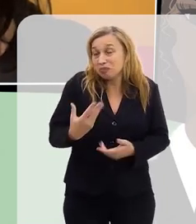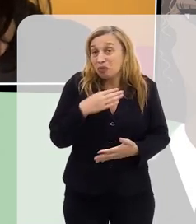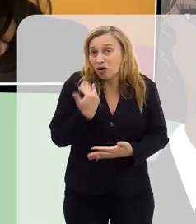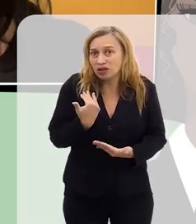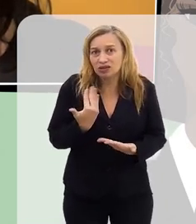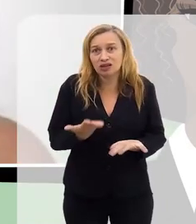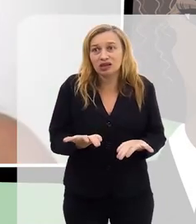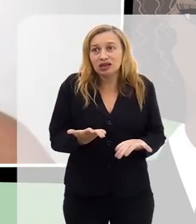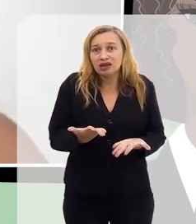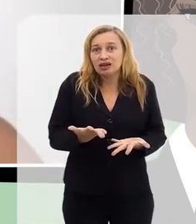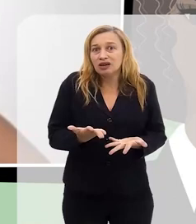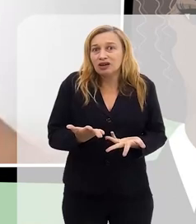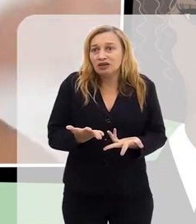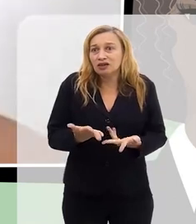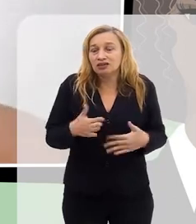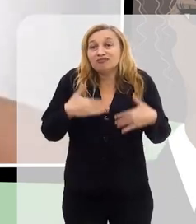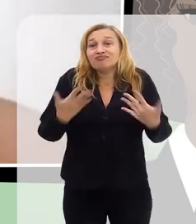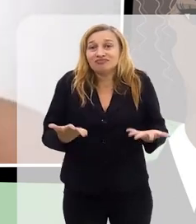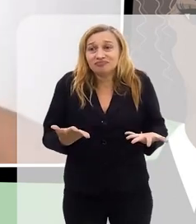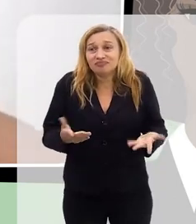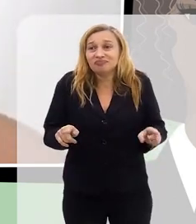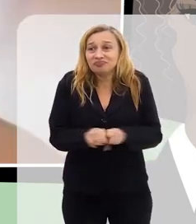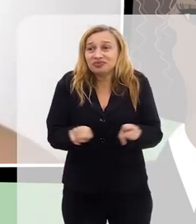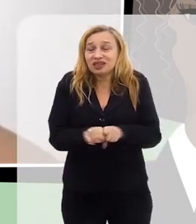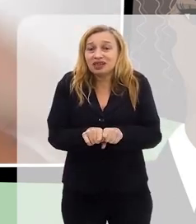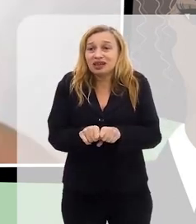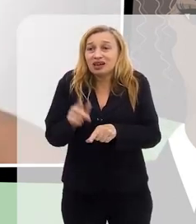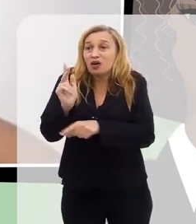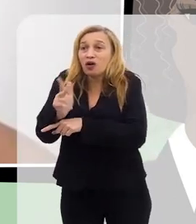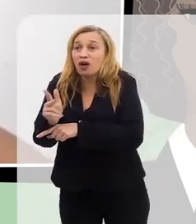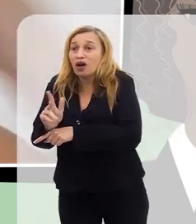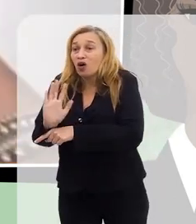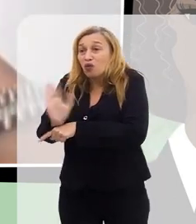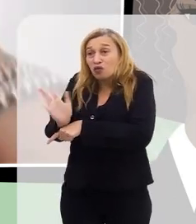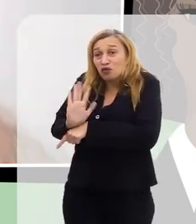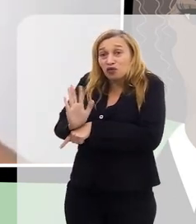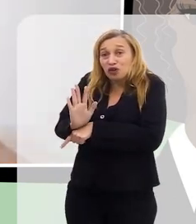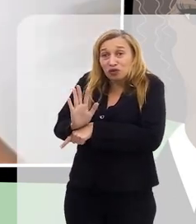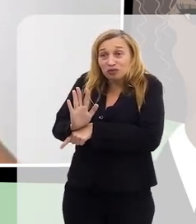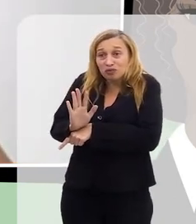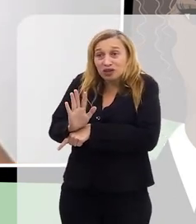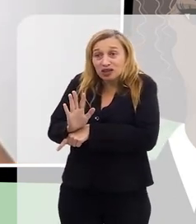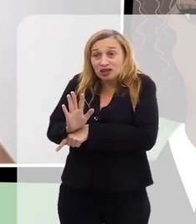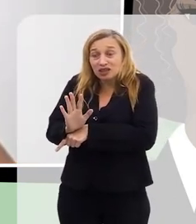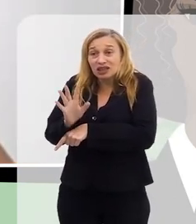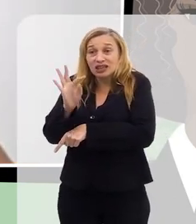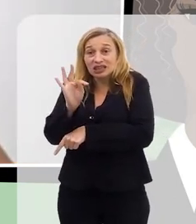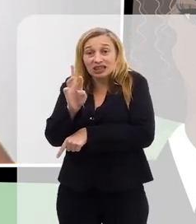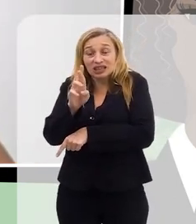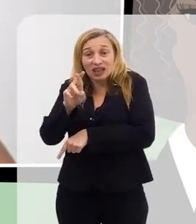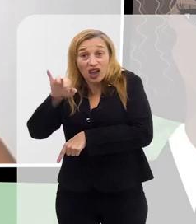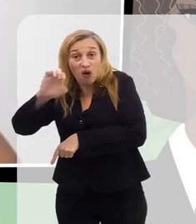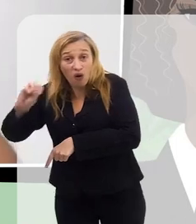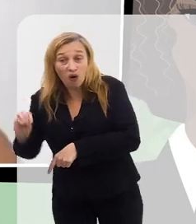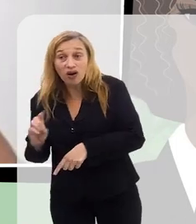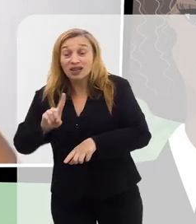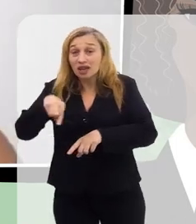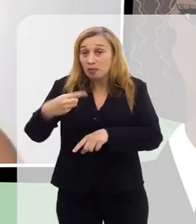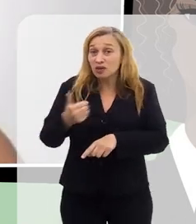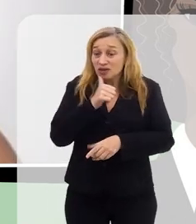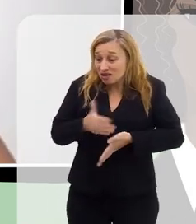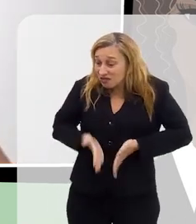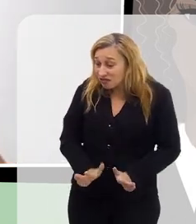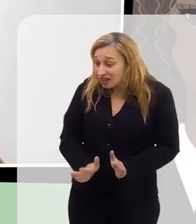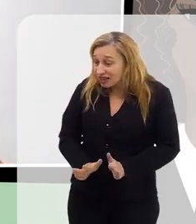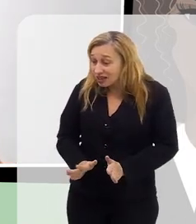sem vida. E aí foi muito assustador, também foi um verdadeiro filme de terror, foi muito assustador para o meu companheiro também, porque depois que a